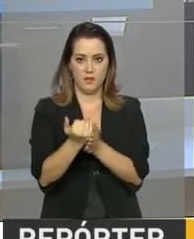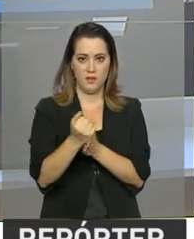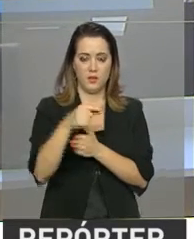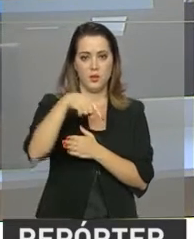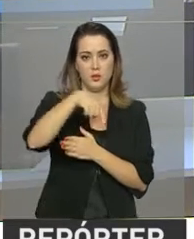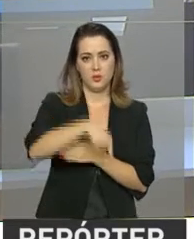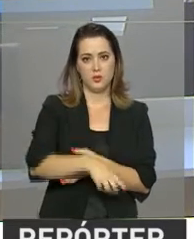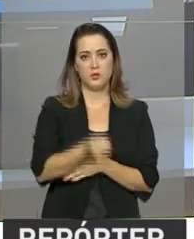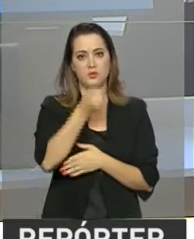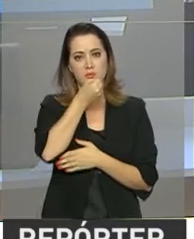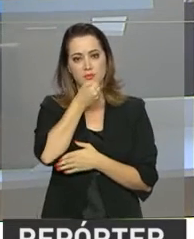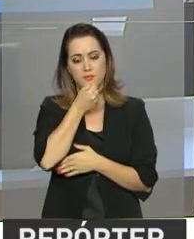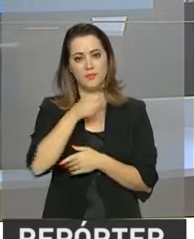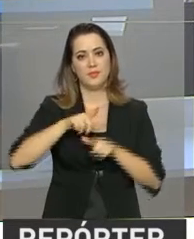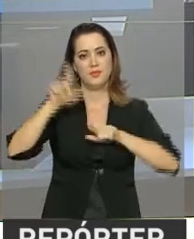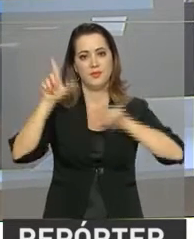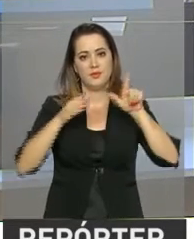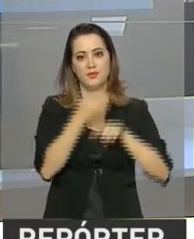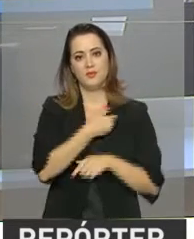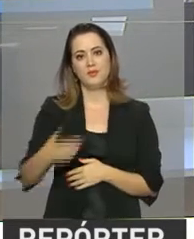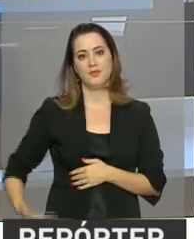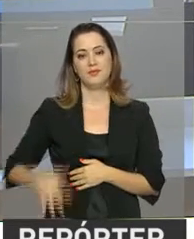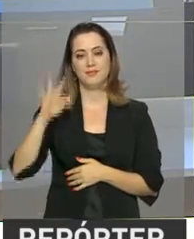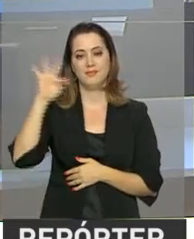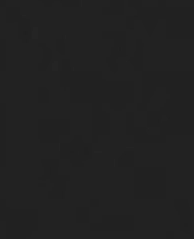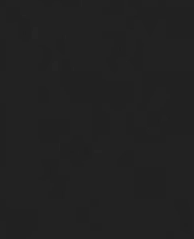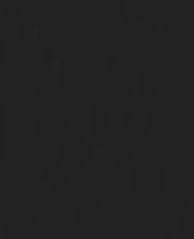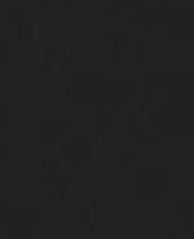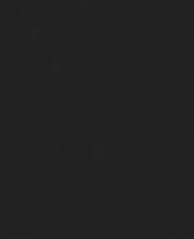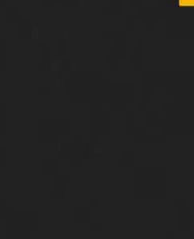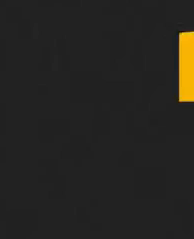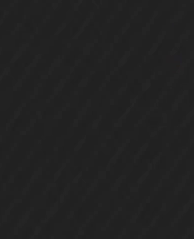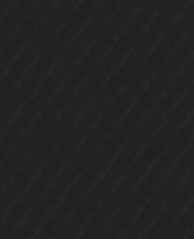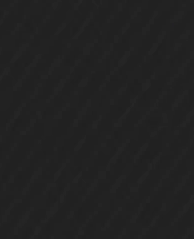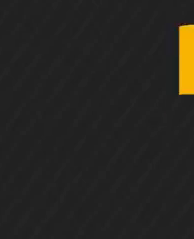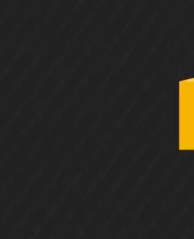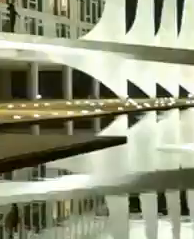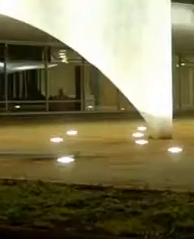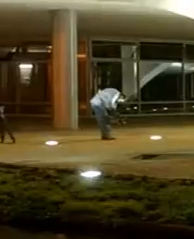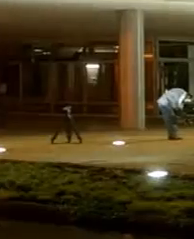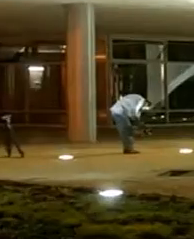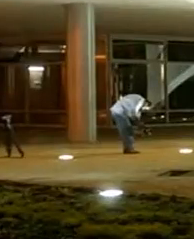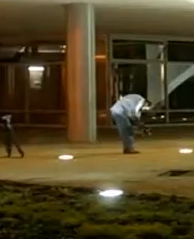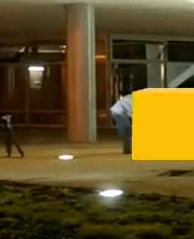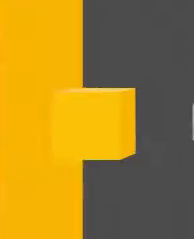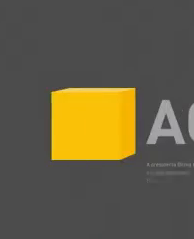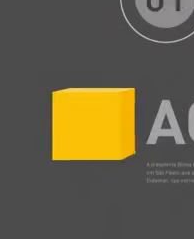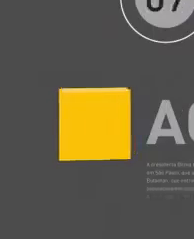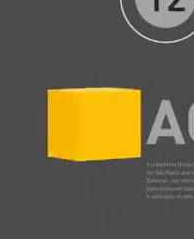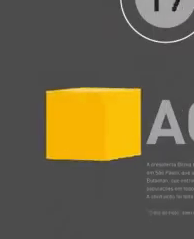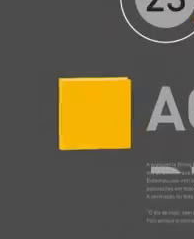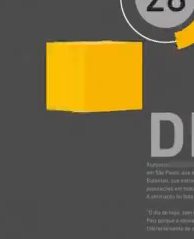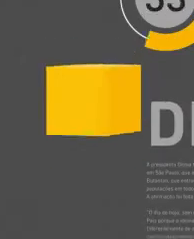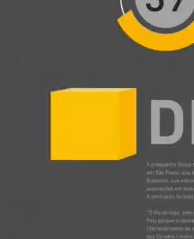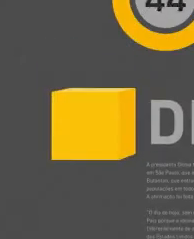sociais. Continue com a gente na NBR, a TV do Governo Federal.